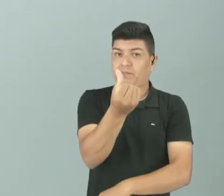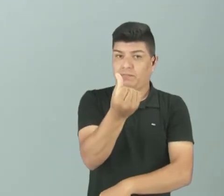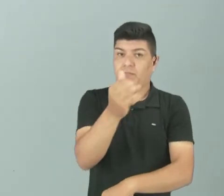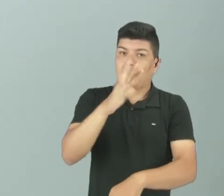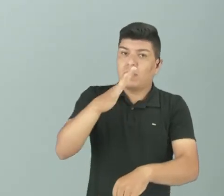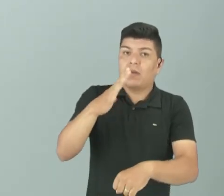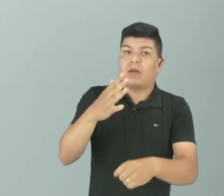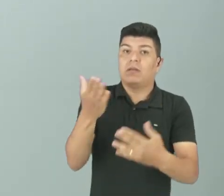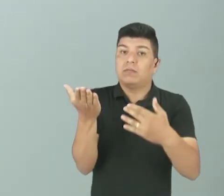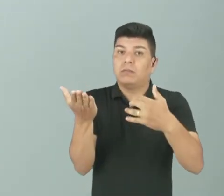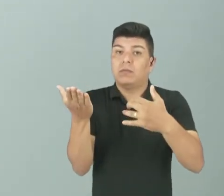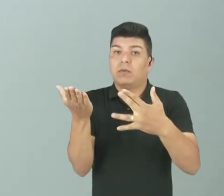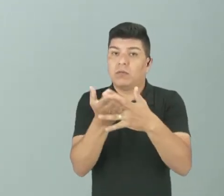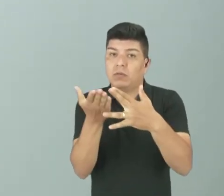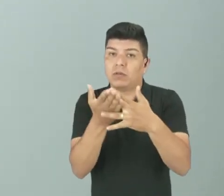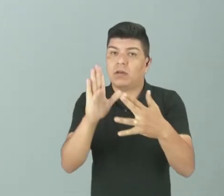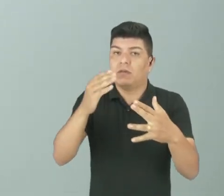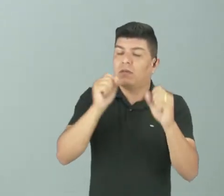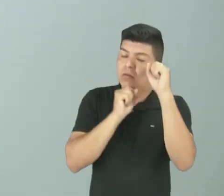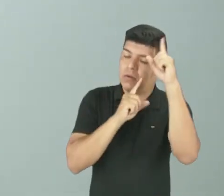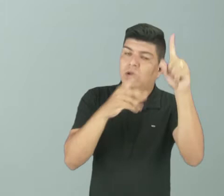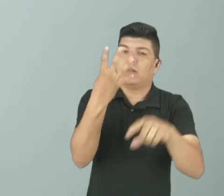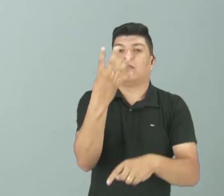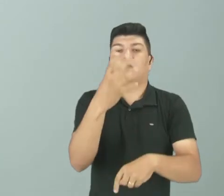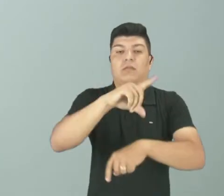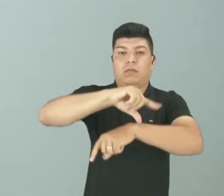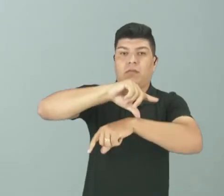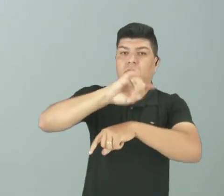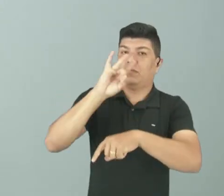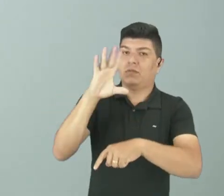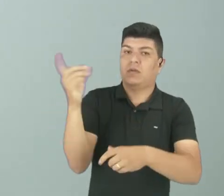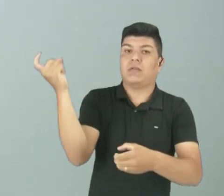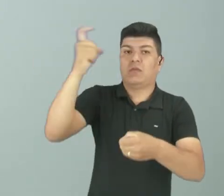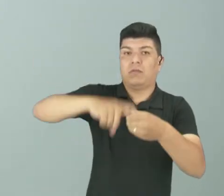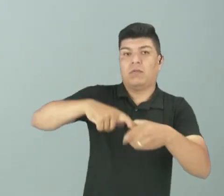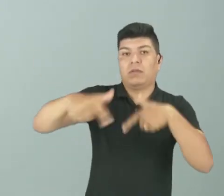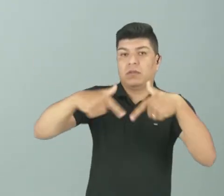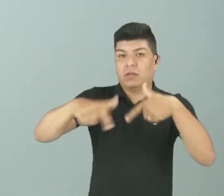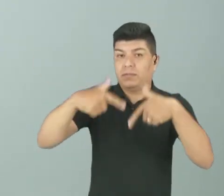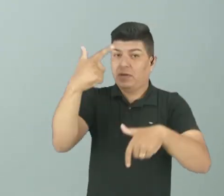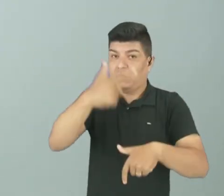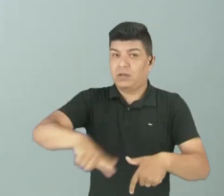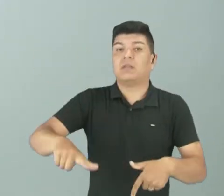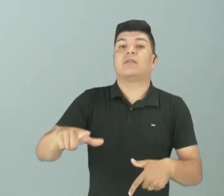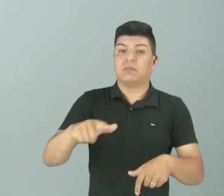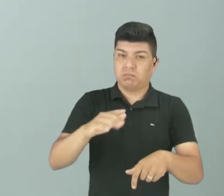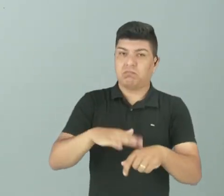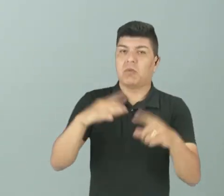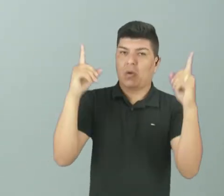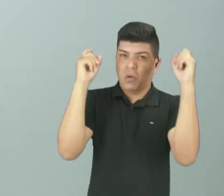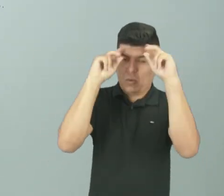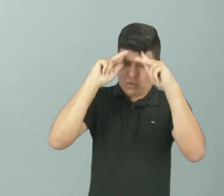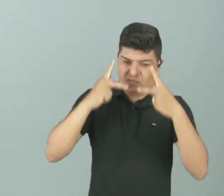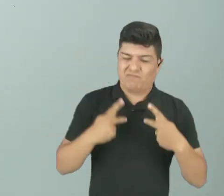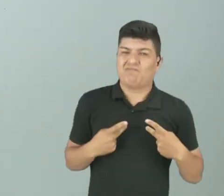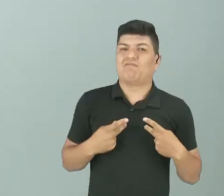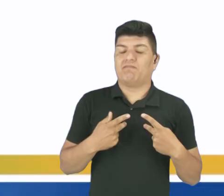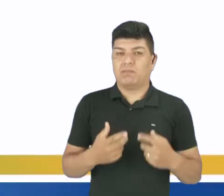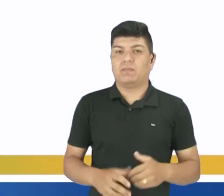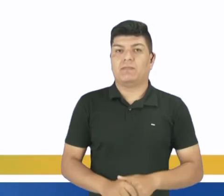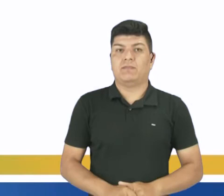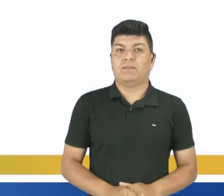de 4 horas, para que a pessoa já acordasse e retomasse o trabalho novamente. Era de fato o trabalho subhumano para a